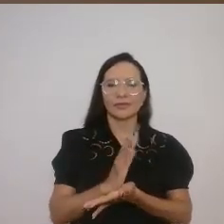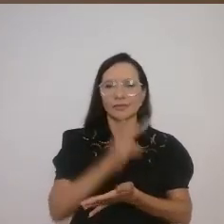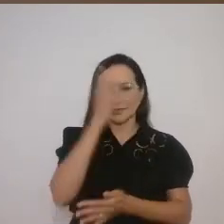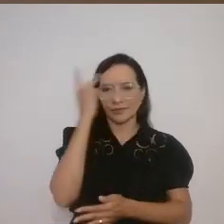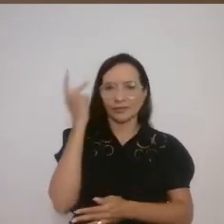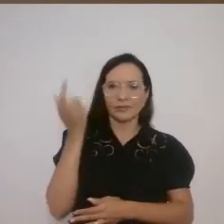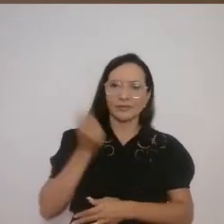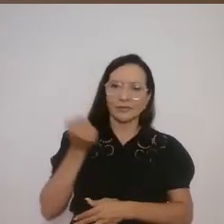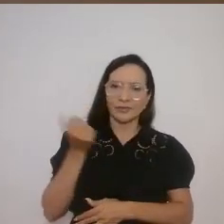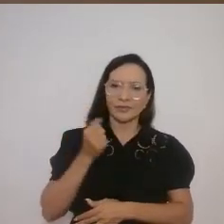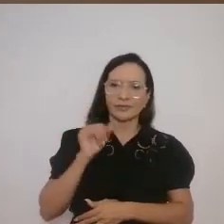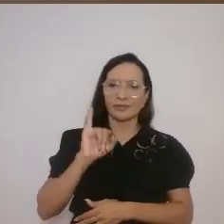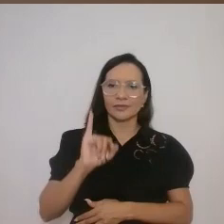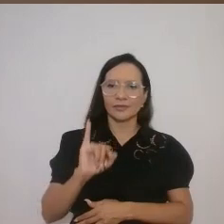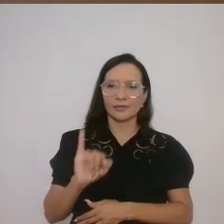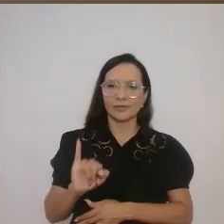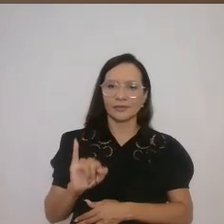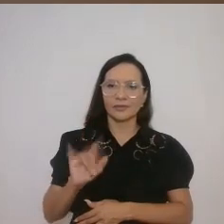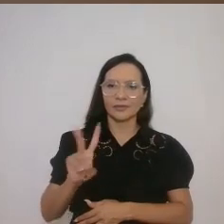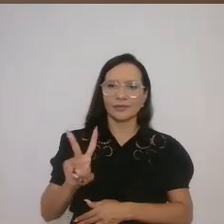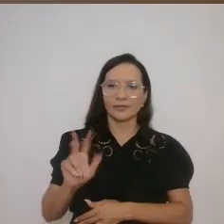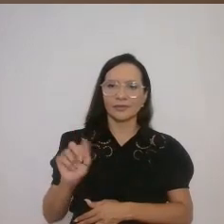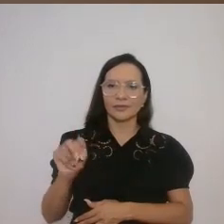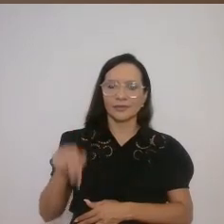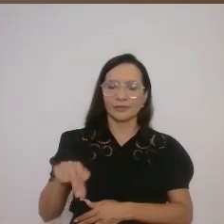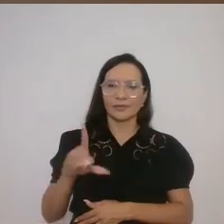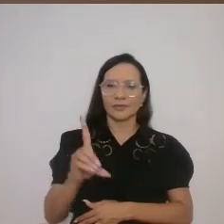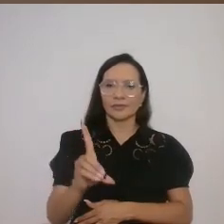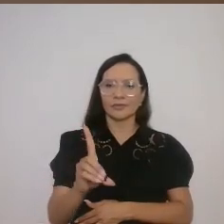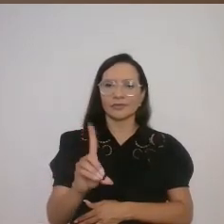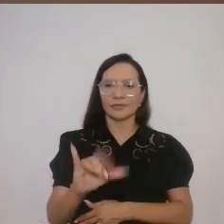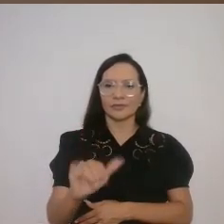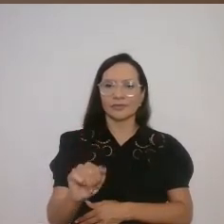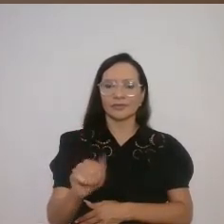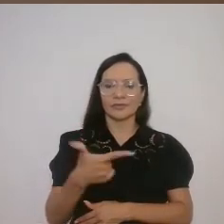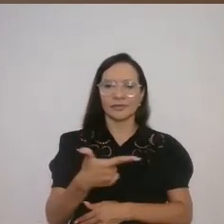Mira Lima, que ocorrerá no próximo dia 23.